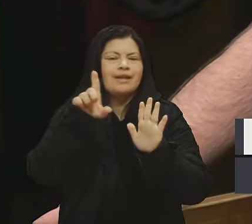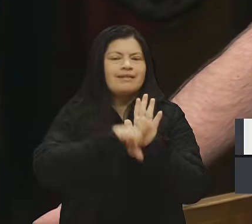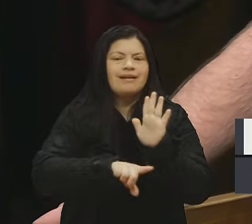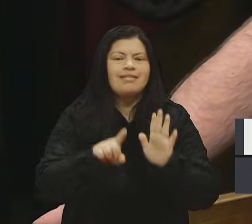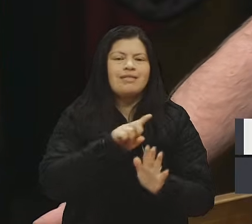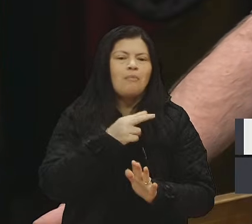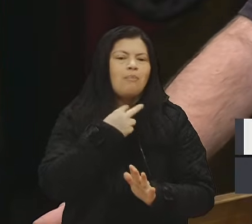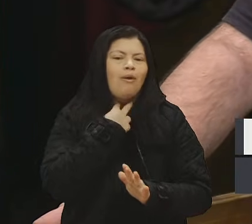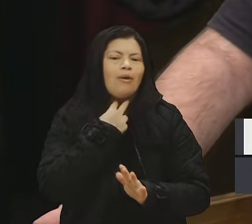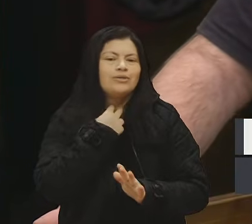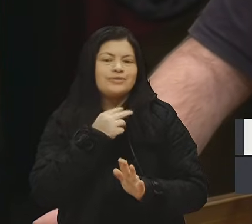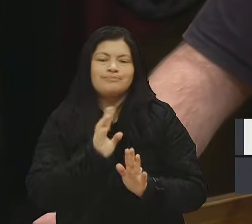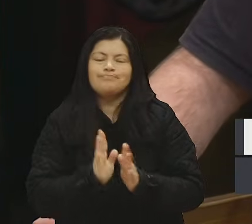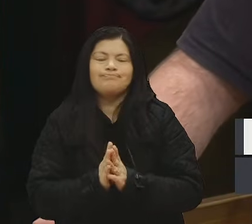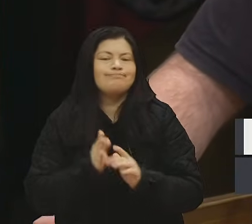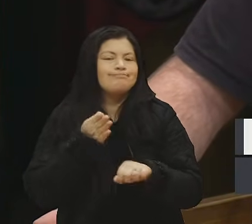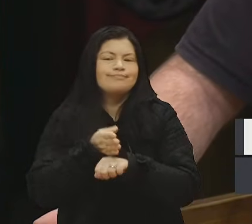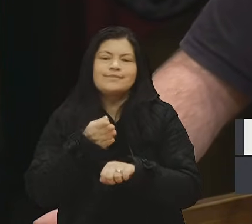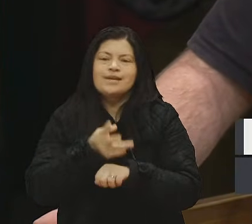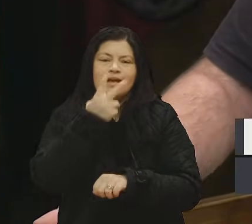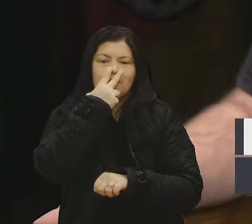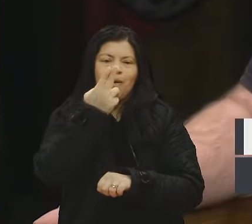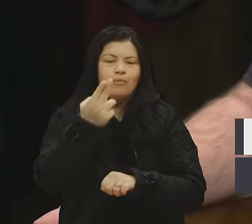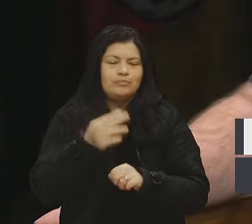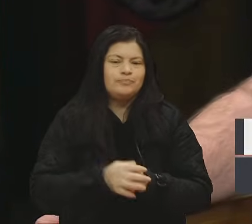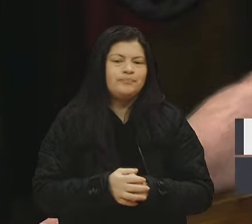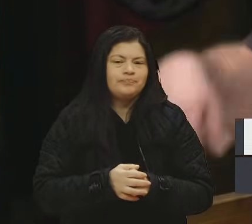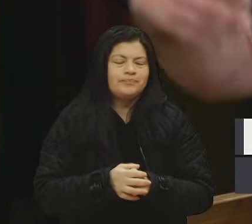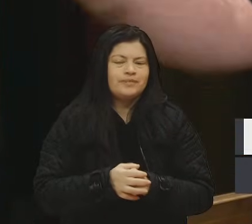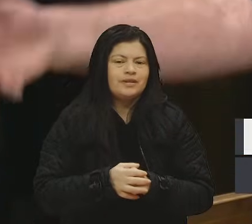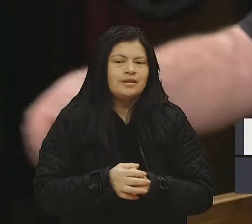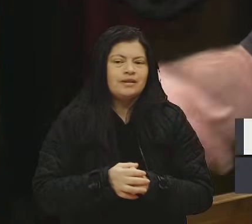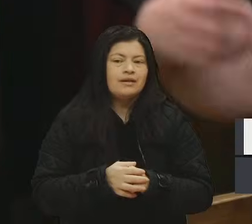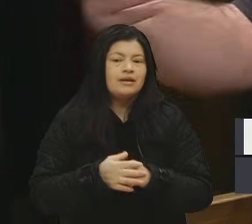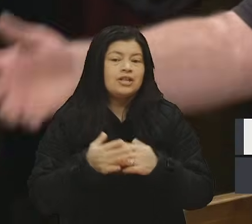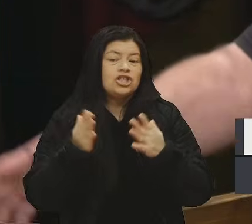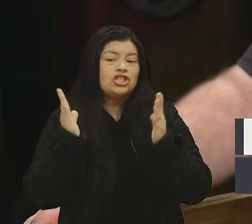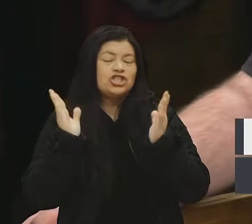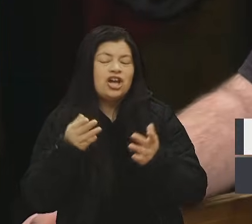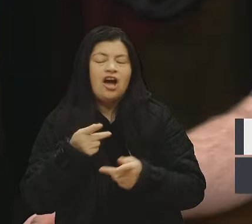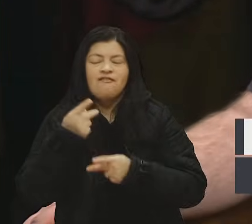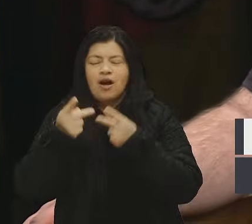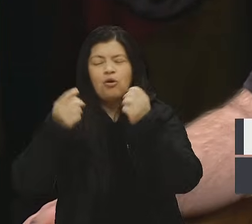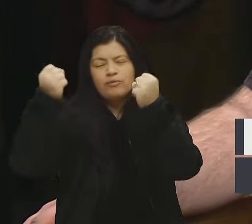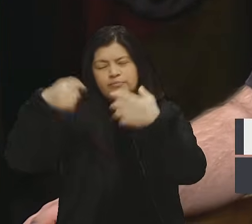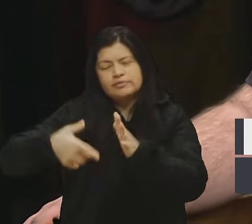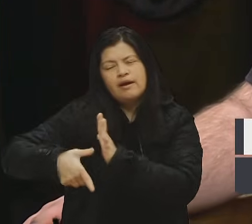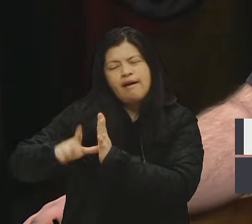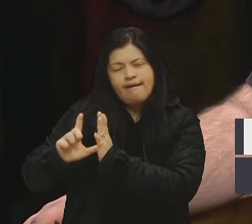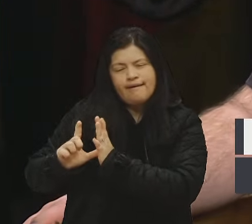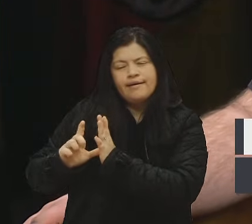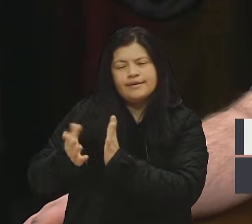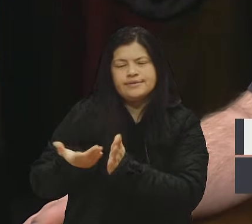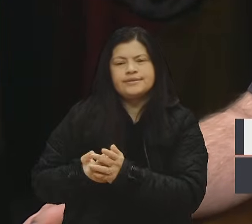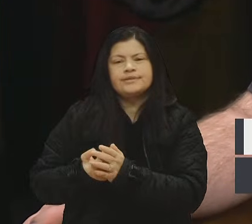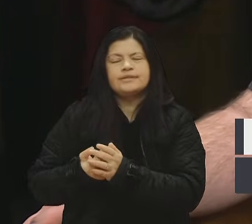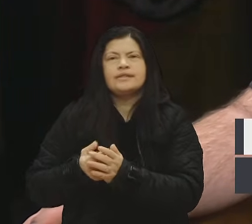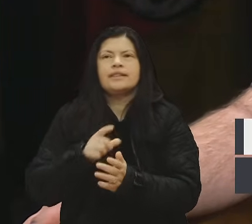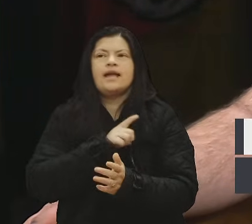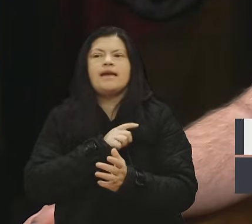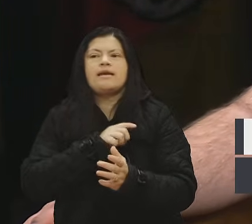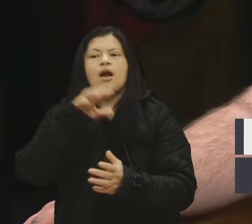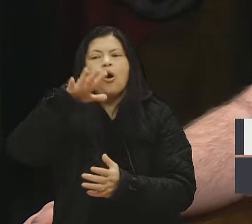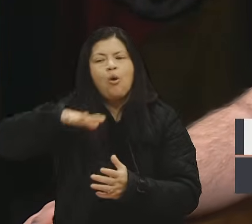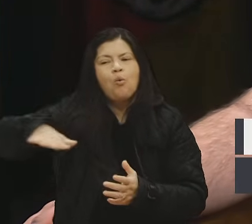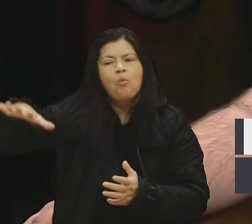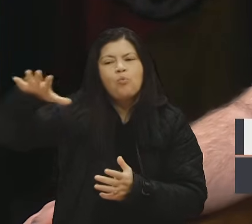possam. Inclusive, já foi citado pelo doutor aqui, a construção de espaços, tudo isso tem a ver também